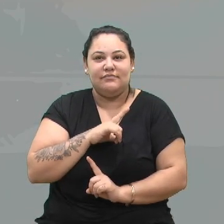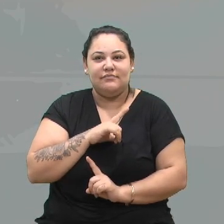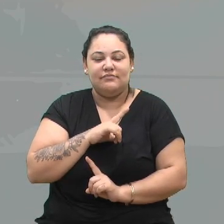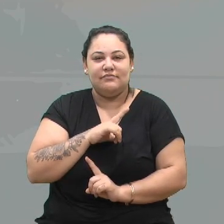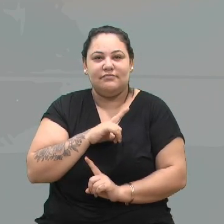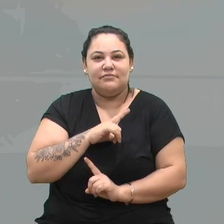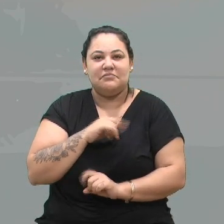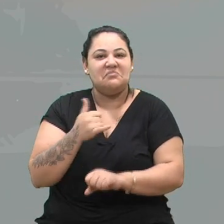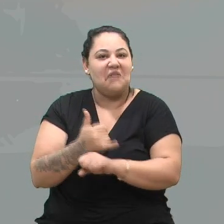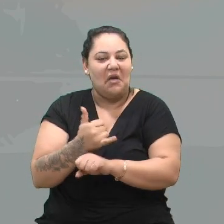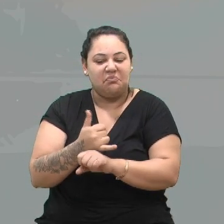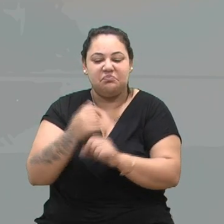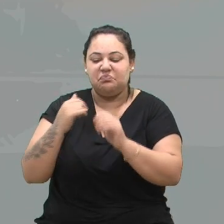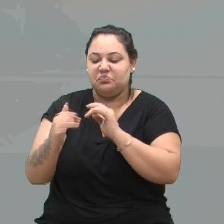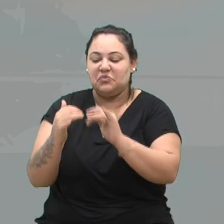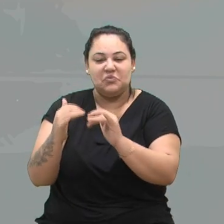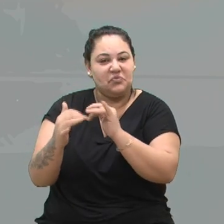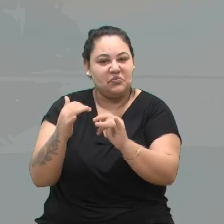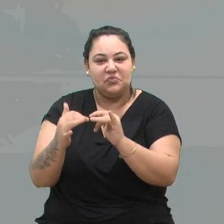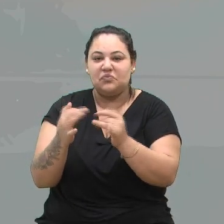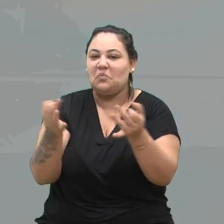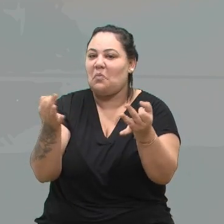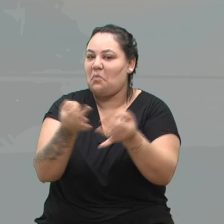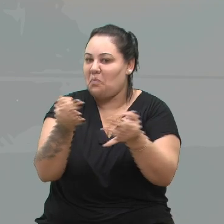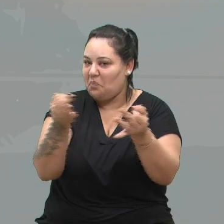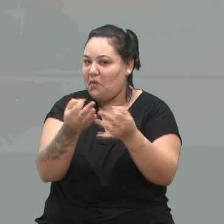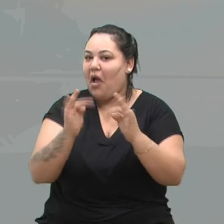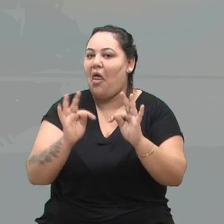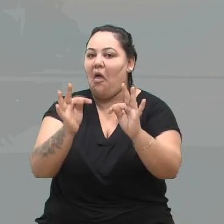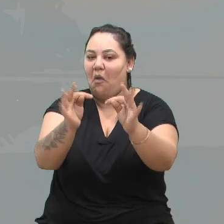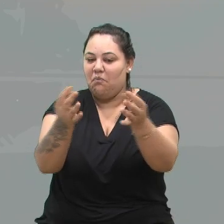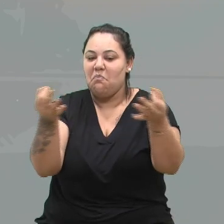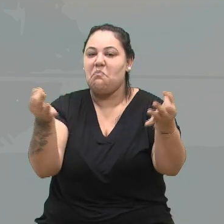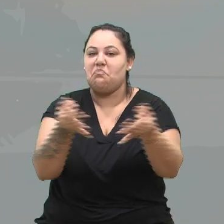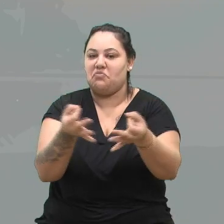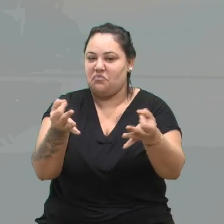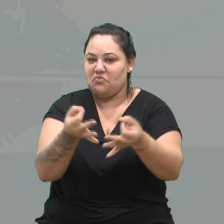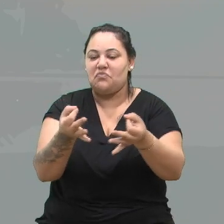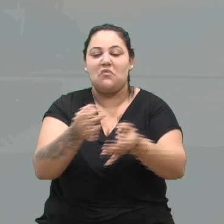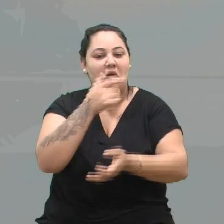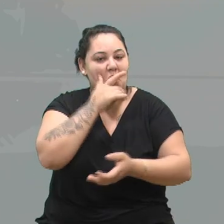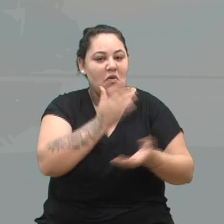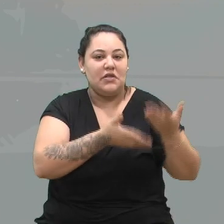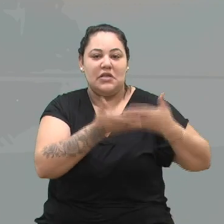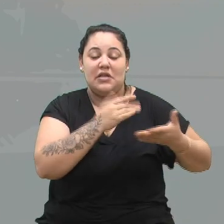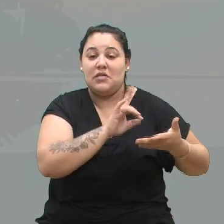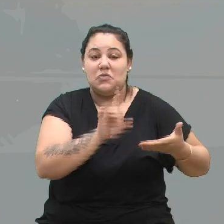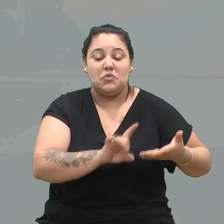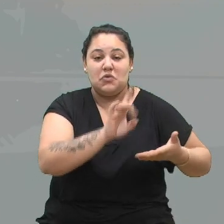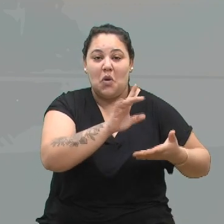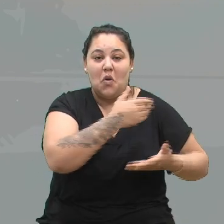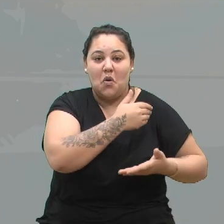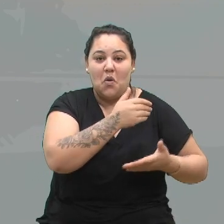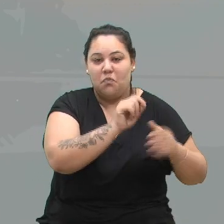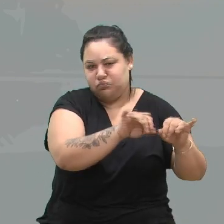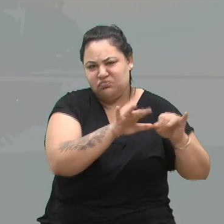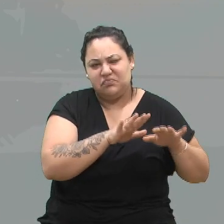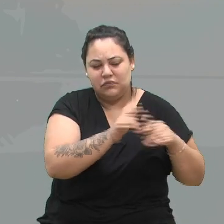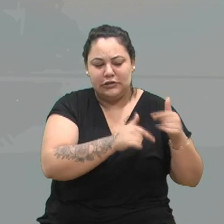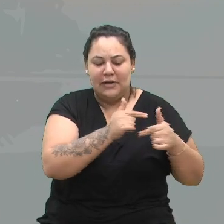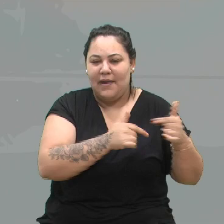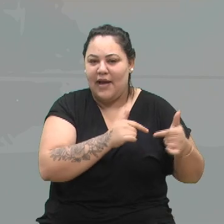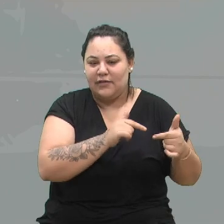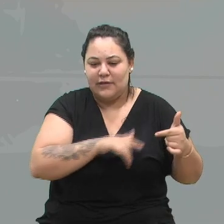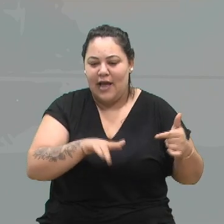de ponta, de alta qualidade, para atender não somente o público que trabalha com